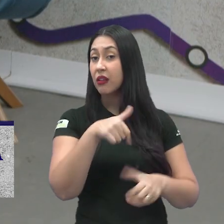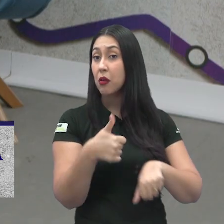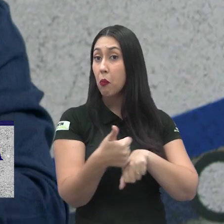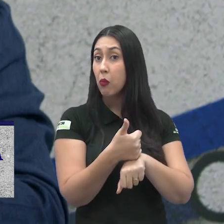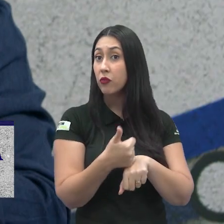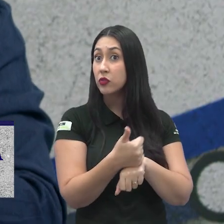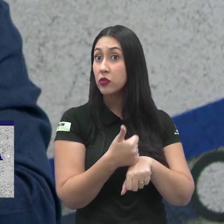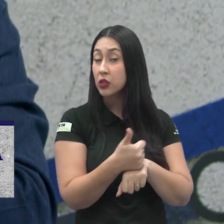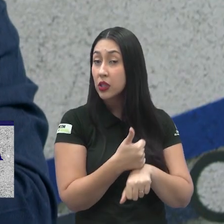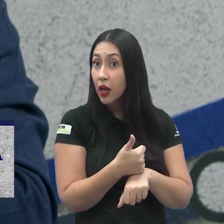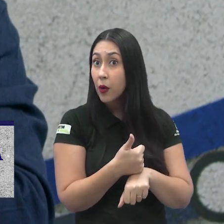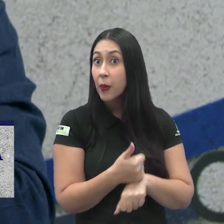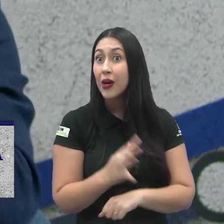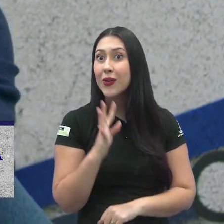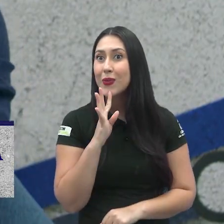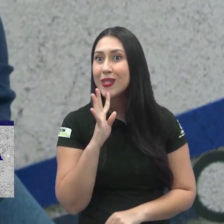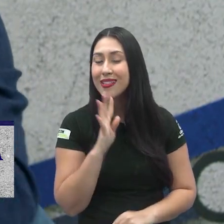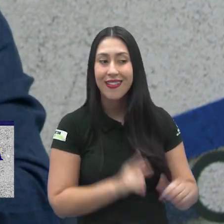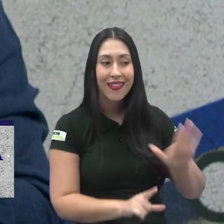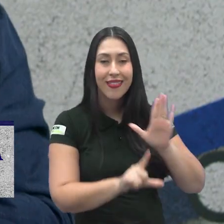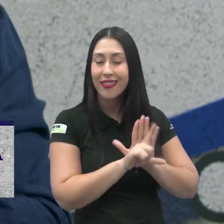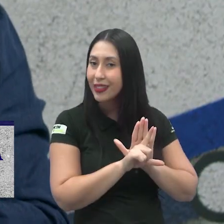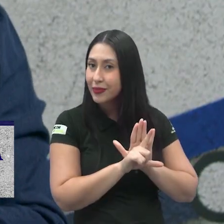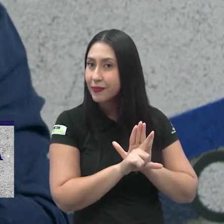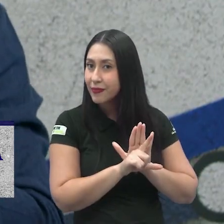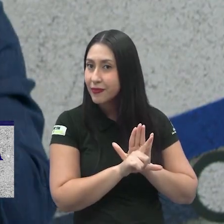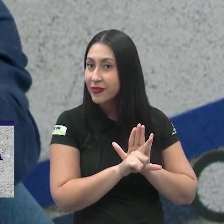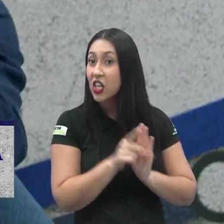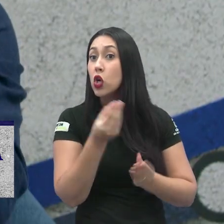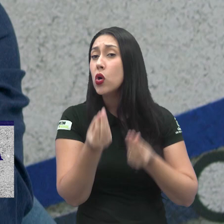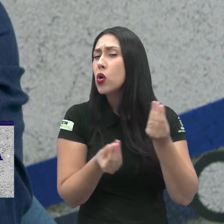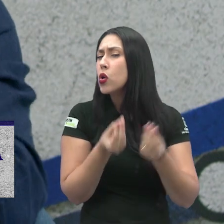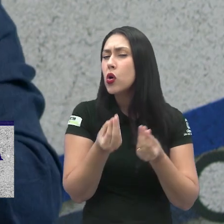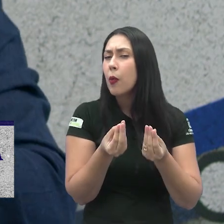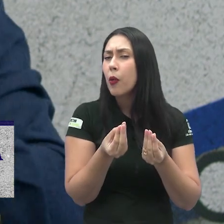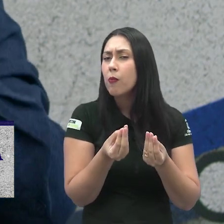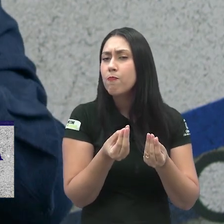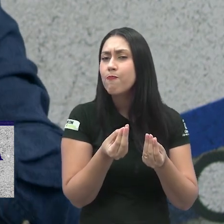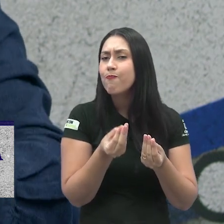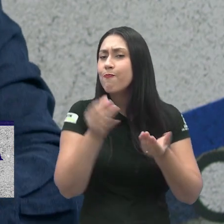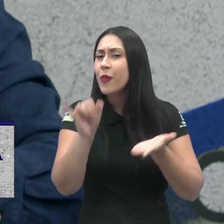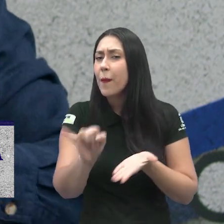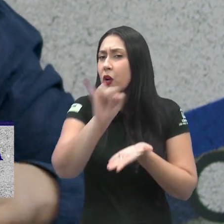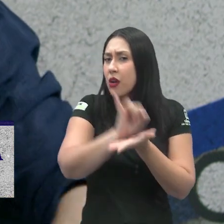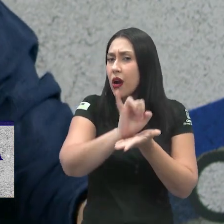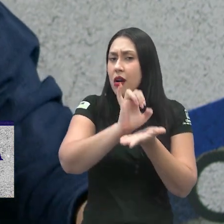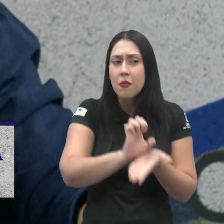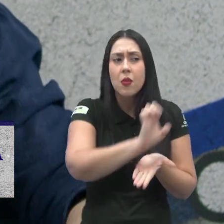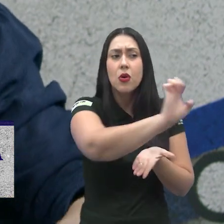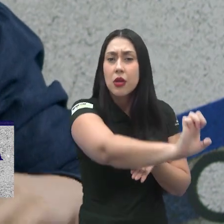de formar um profissional para conhecer legislação, conhecer como aplicar o comércio exterior, importação e exportação de